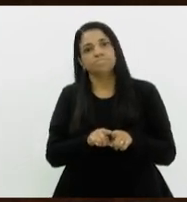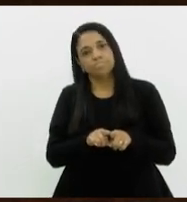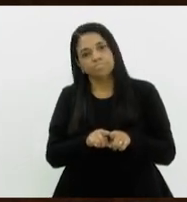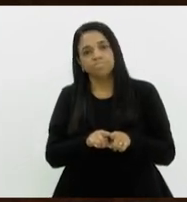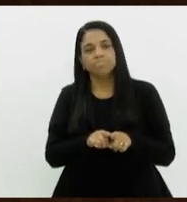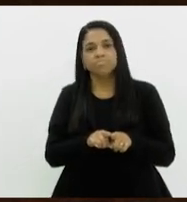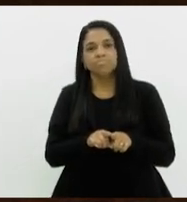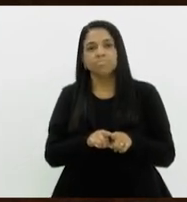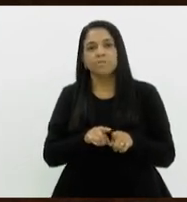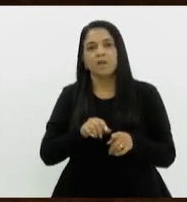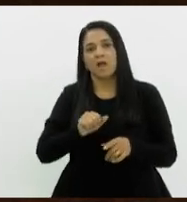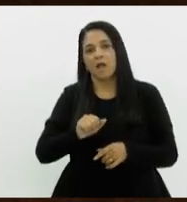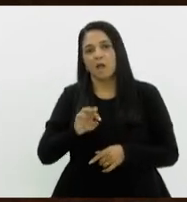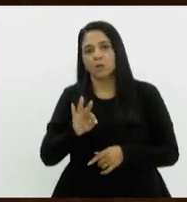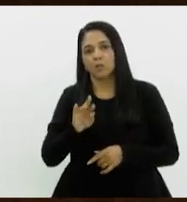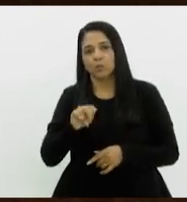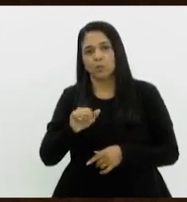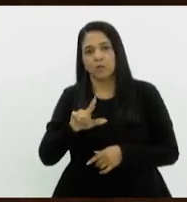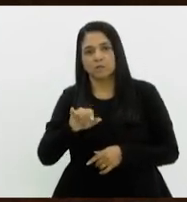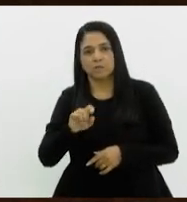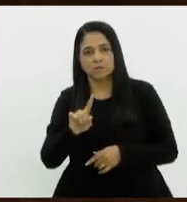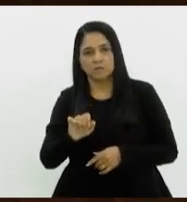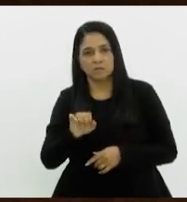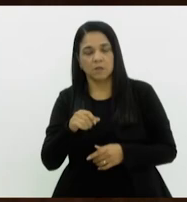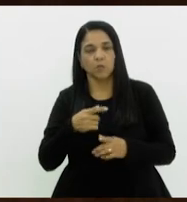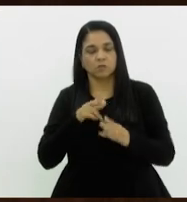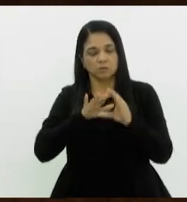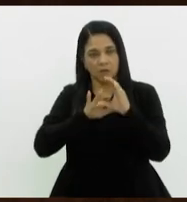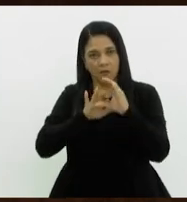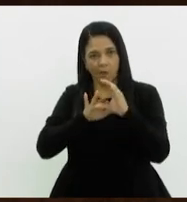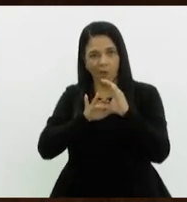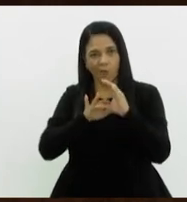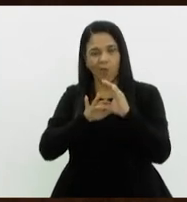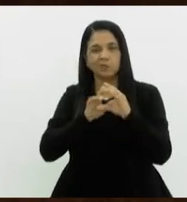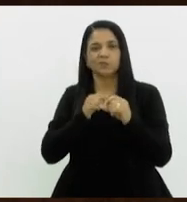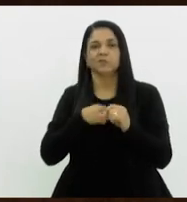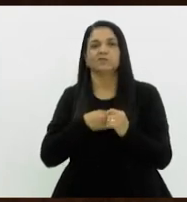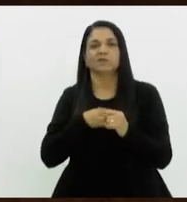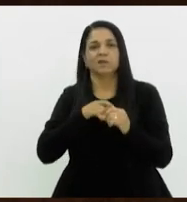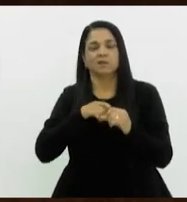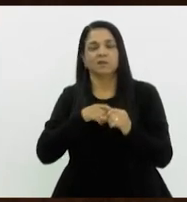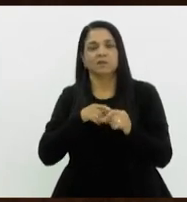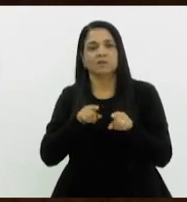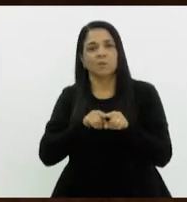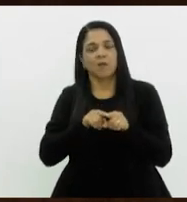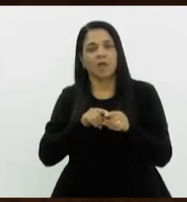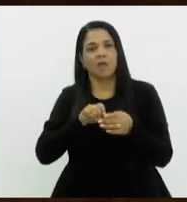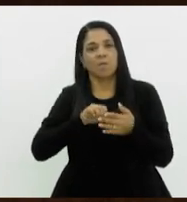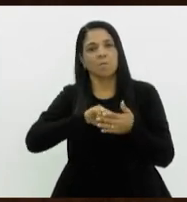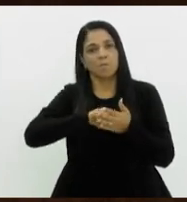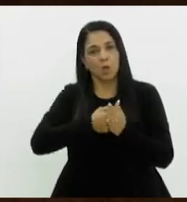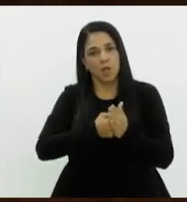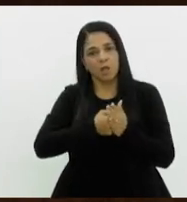a atualização ali para fazer a leitura de QR Code, desbloqueio e autenticação